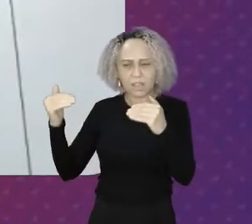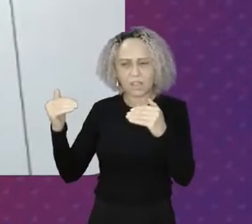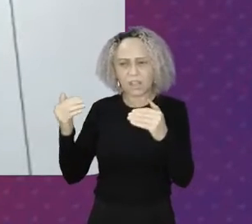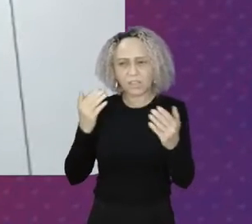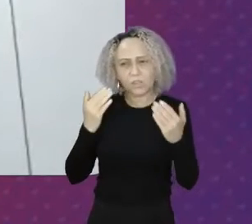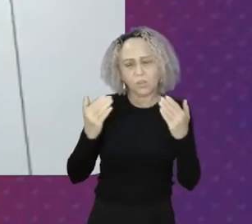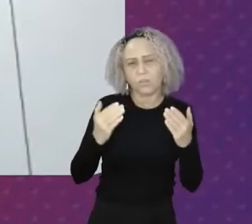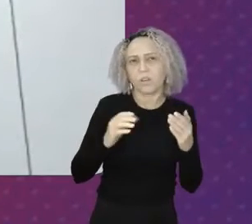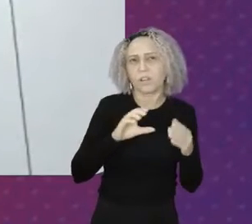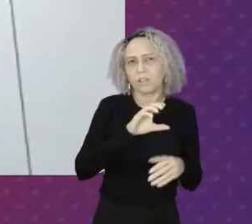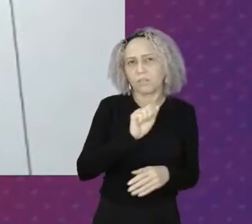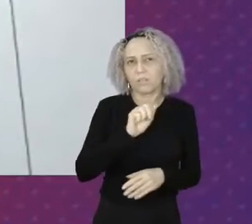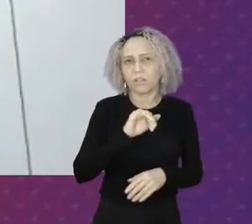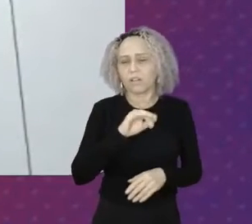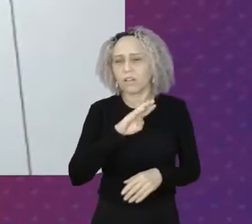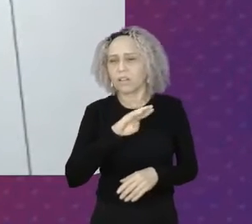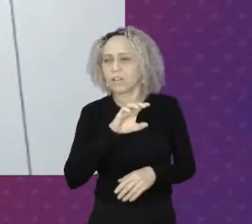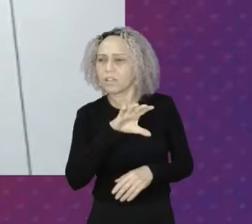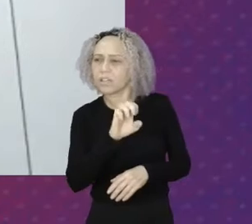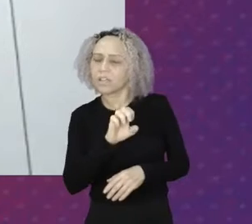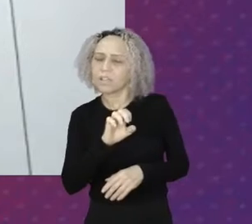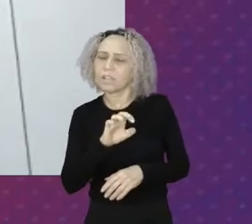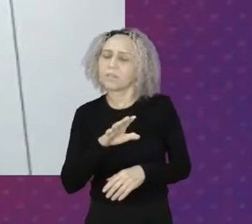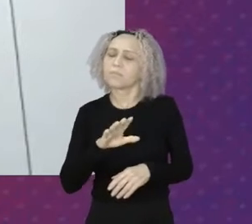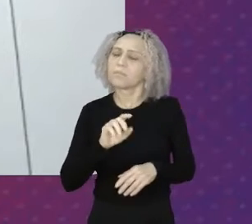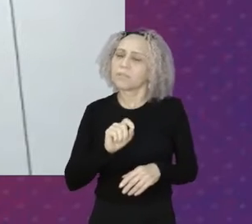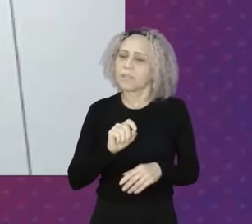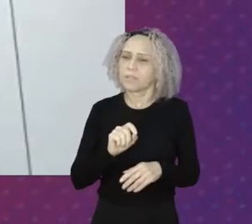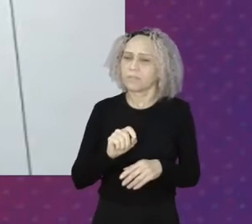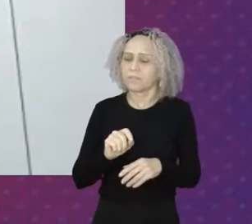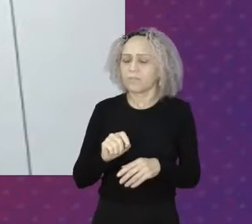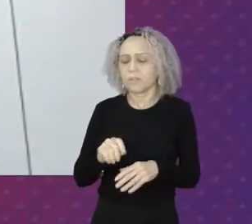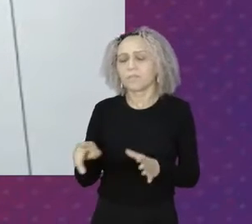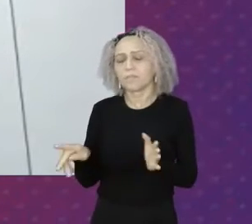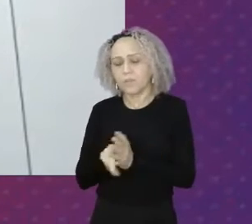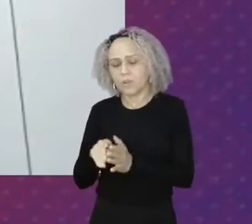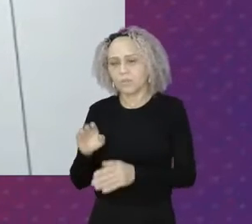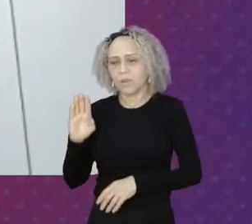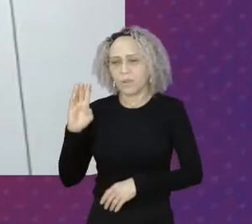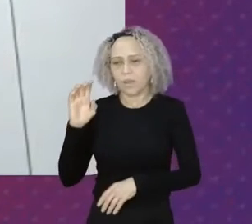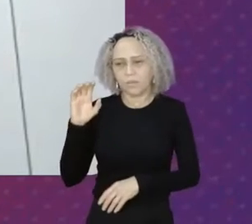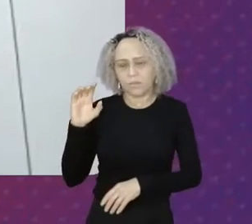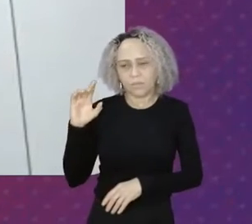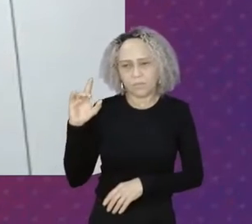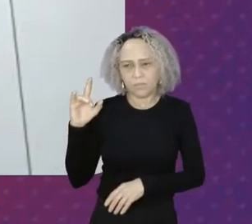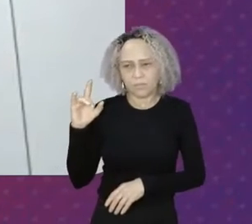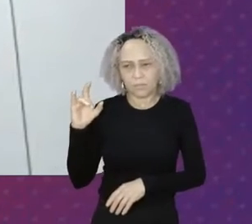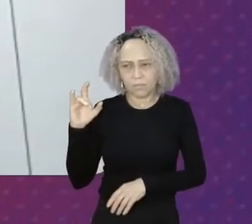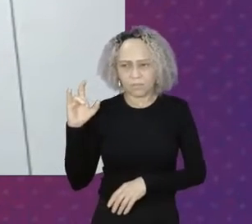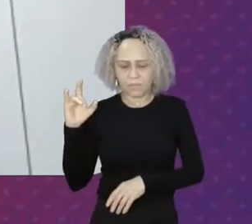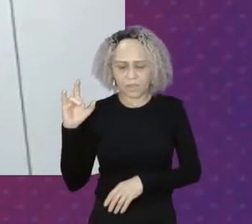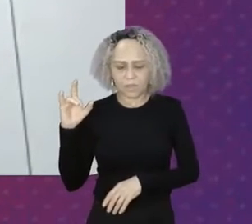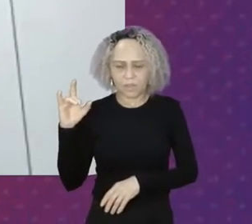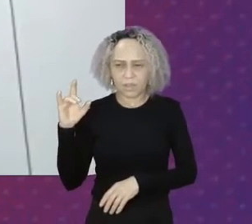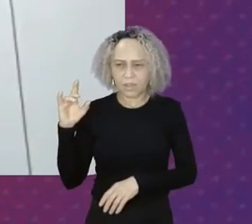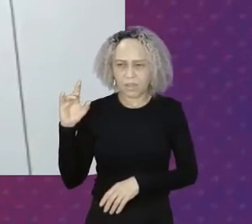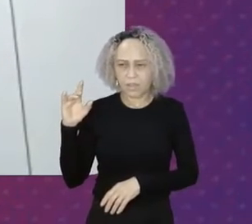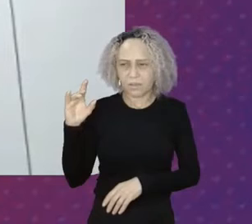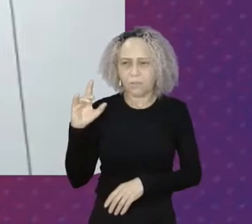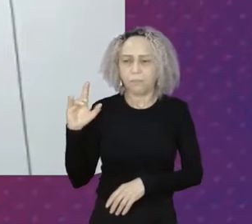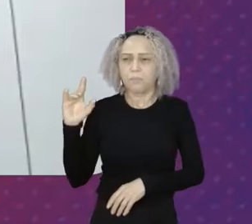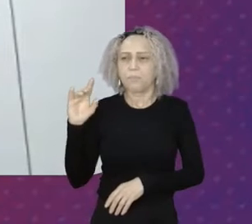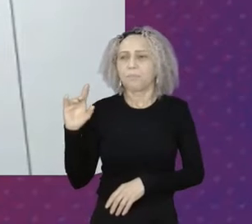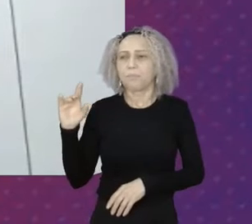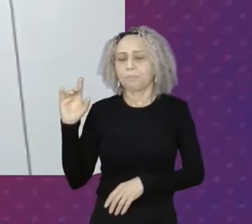há décadas inclusive, a própria Bolívia, El Salvador, México, Chile,